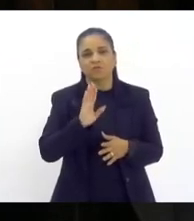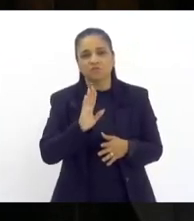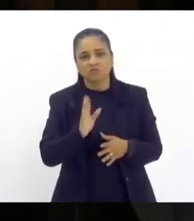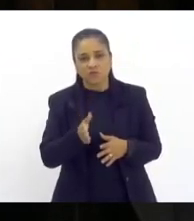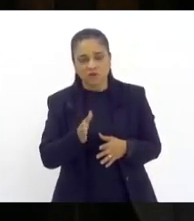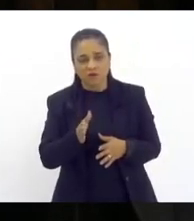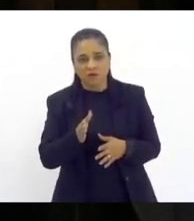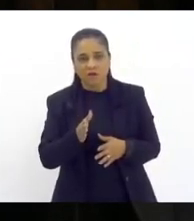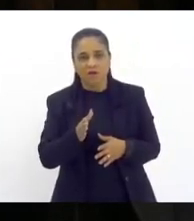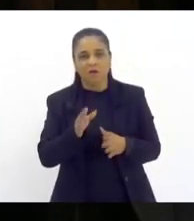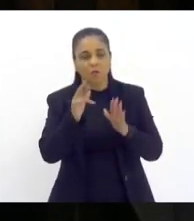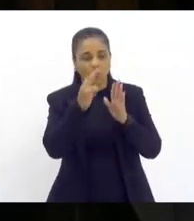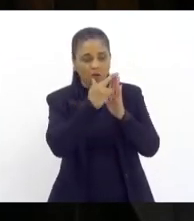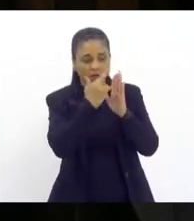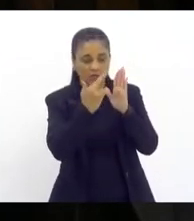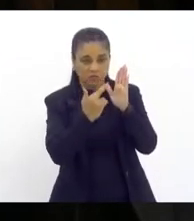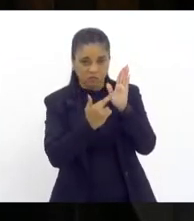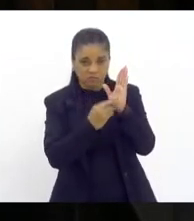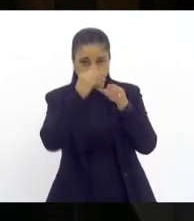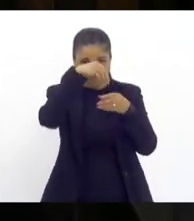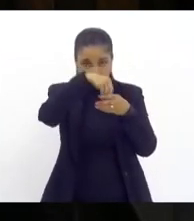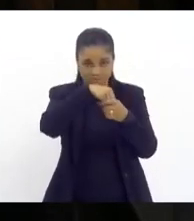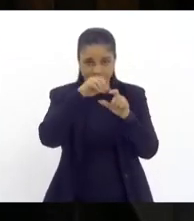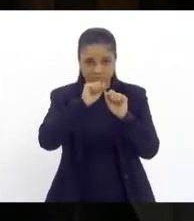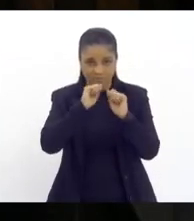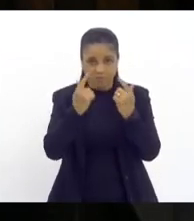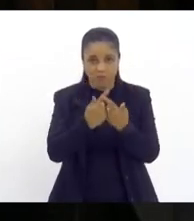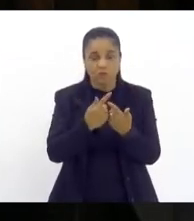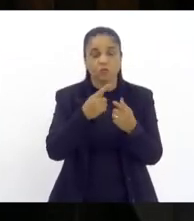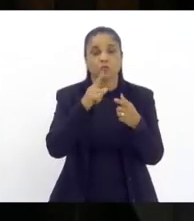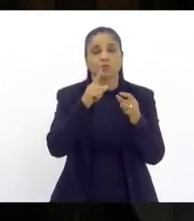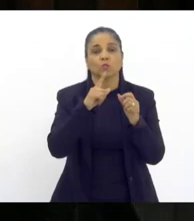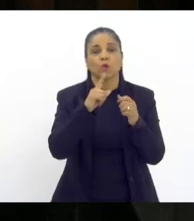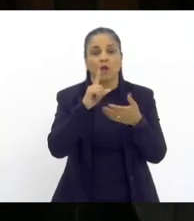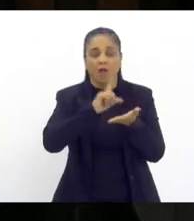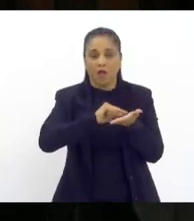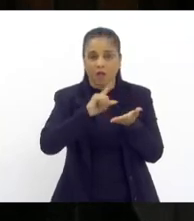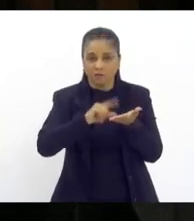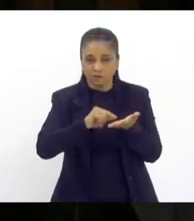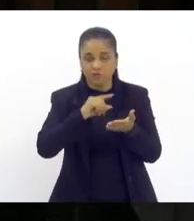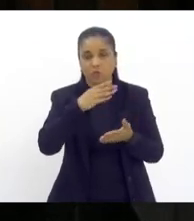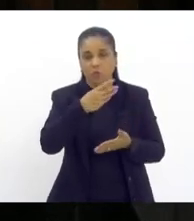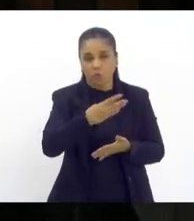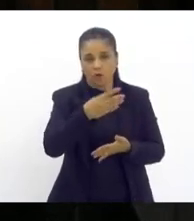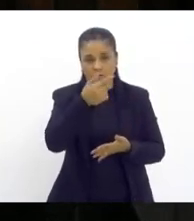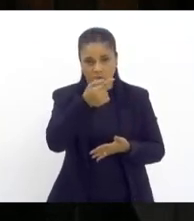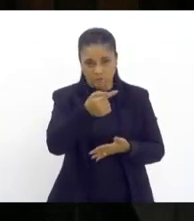colocado no regimento interno, sobretudo o que dispõe o artigo 47 do regimento interno, que